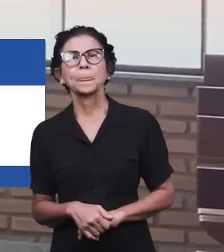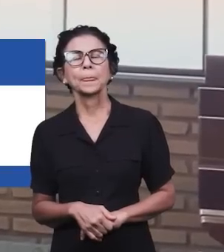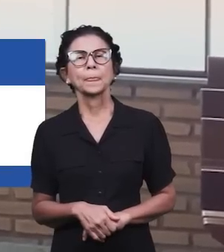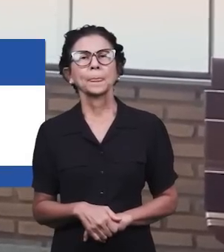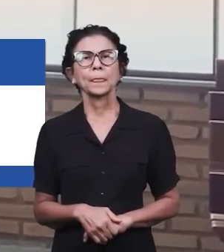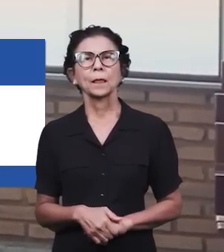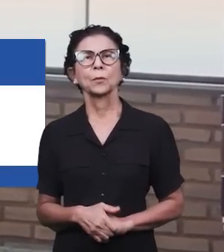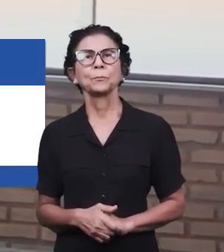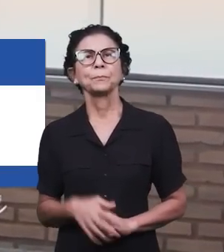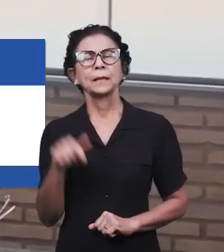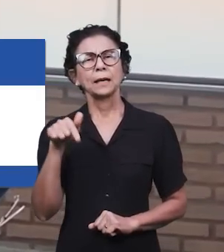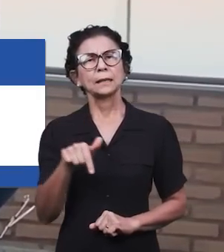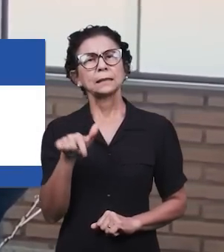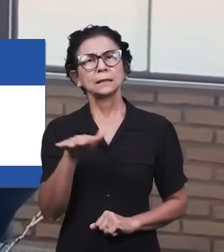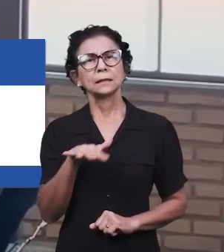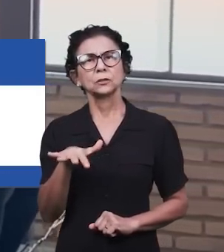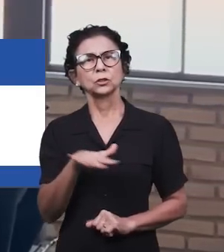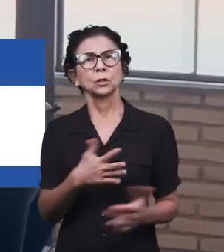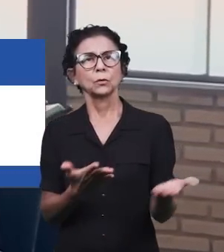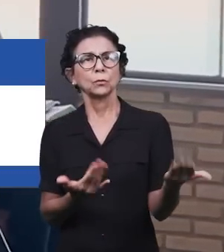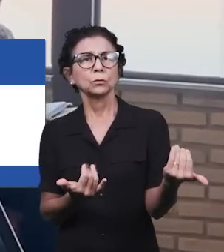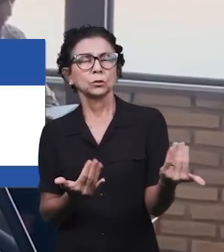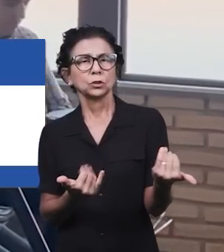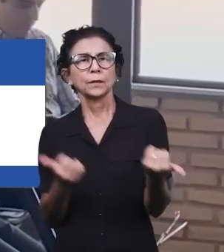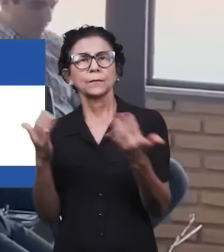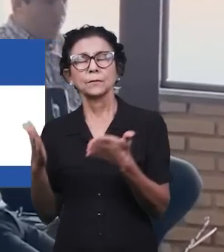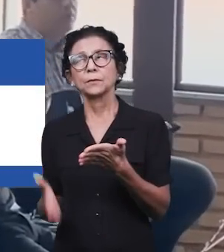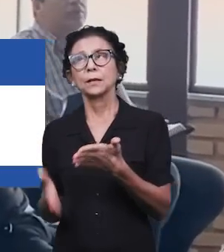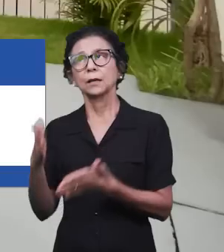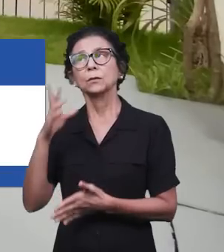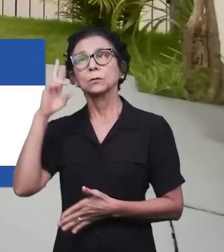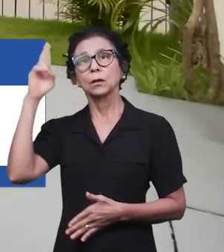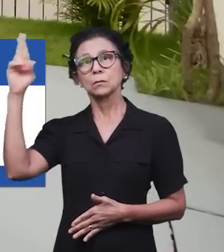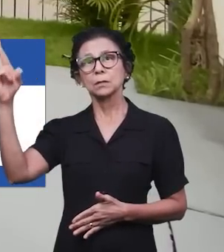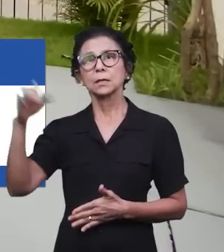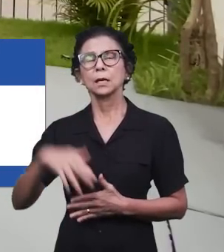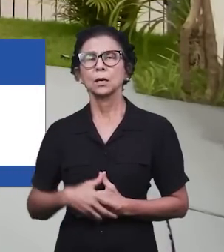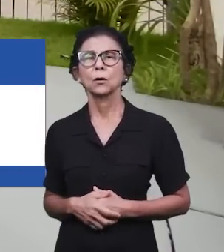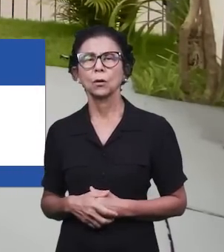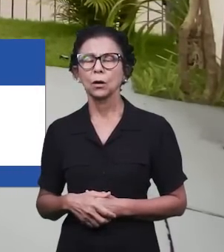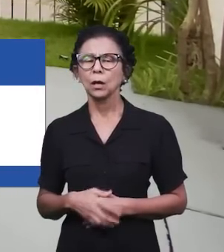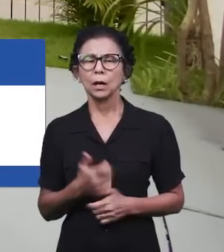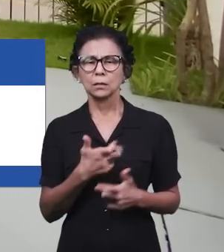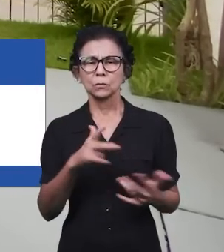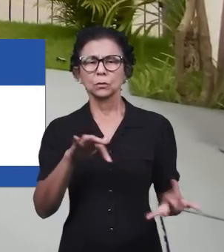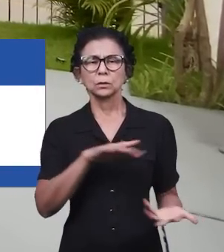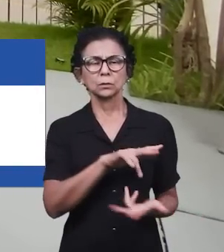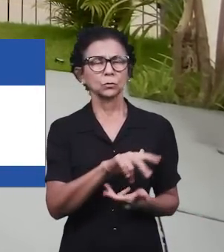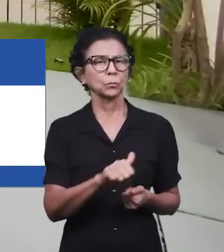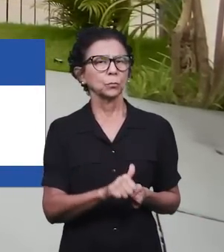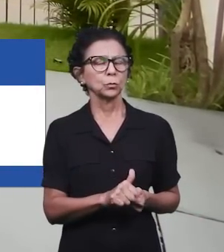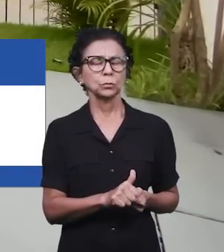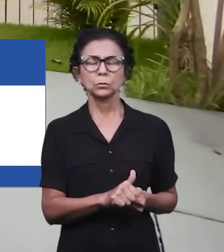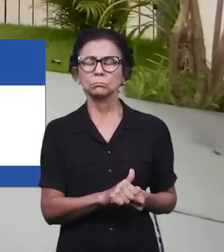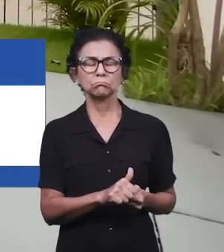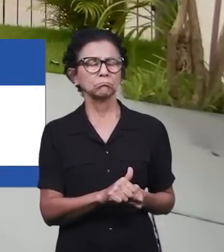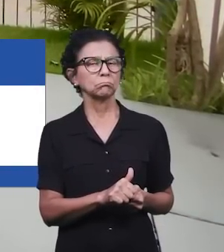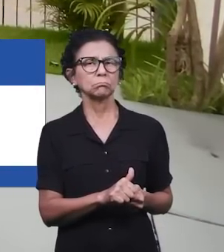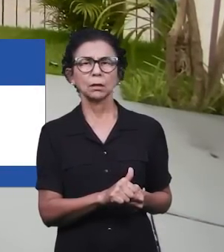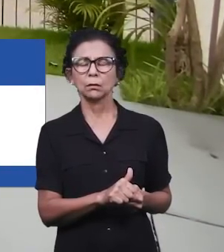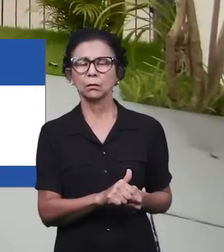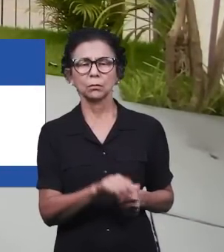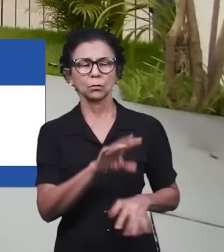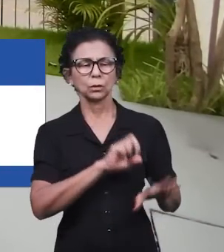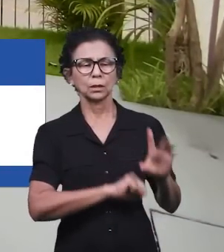o jovem deve permanecer fiel na presença do Senhor, escolhendo não se contaminar com as coisas do mundo, conforme Daniel fez. Ele